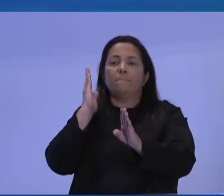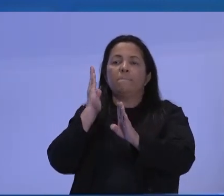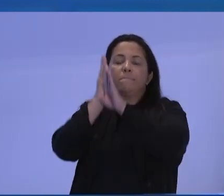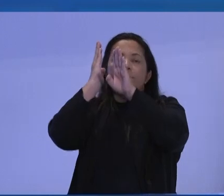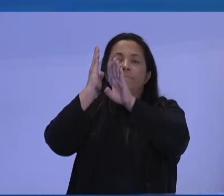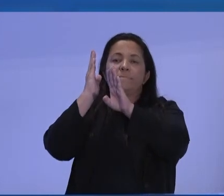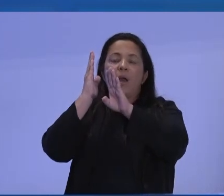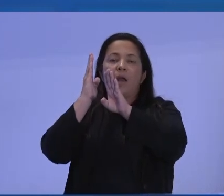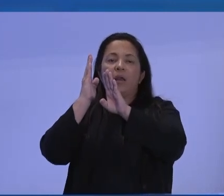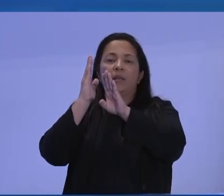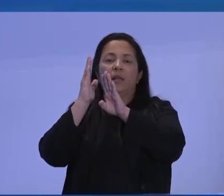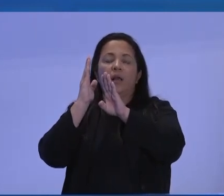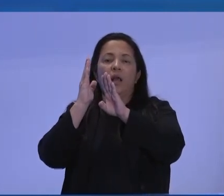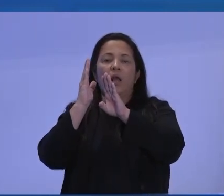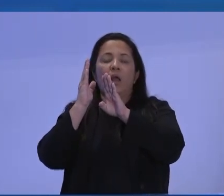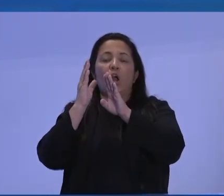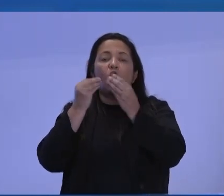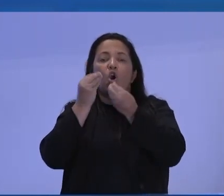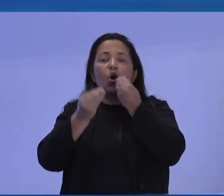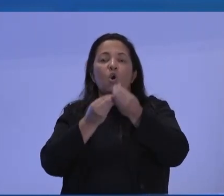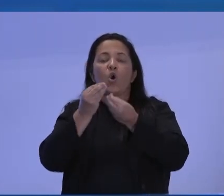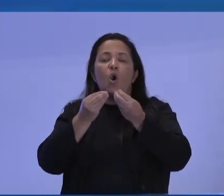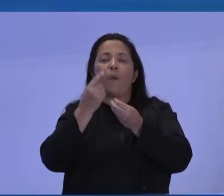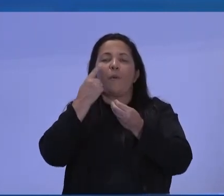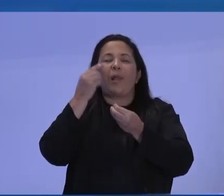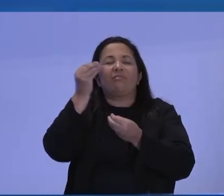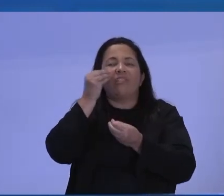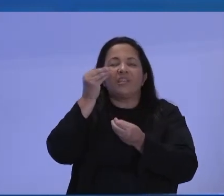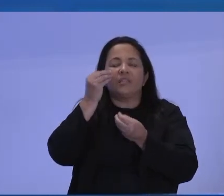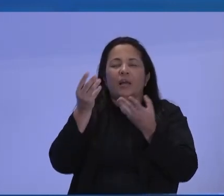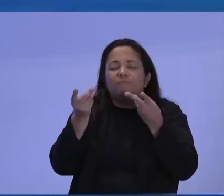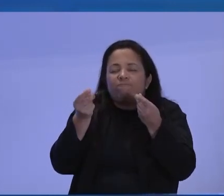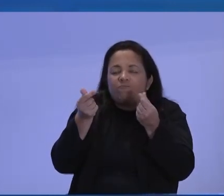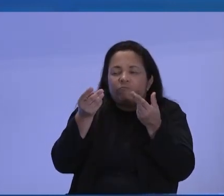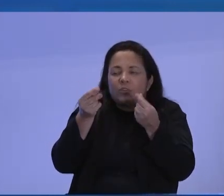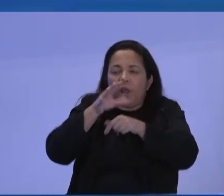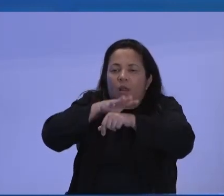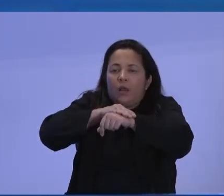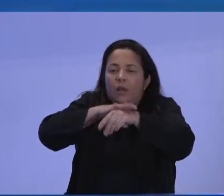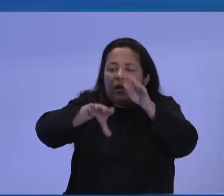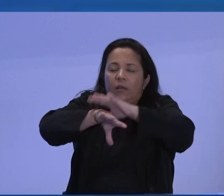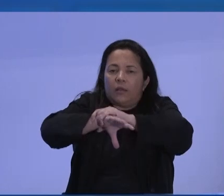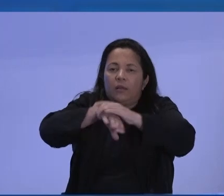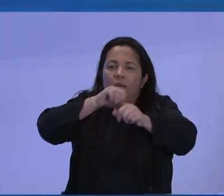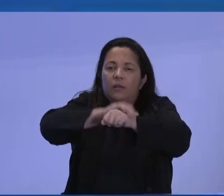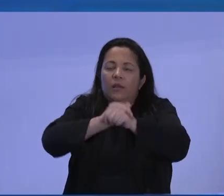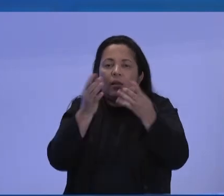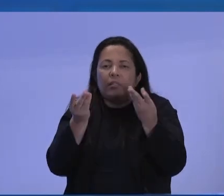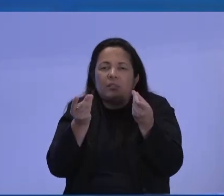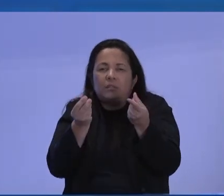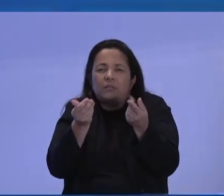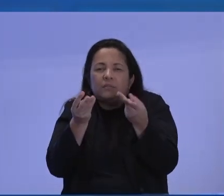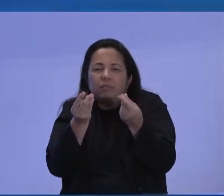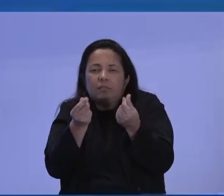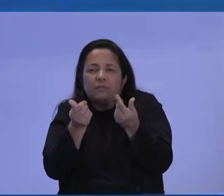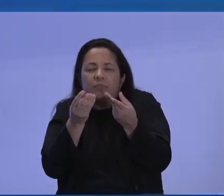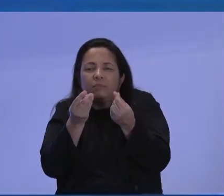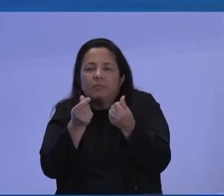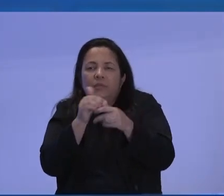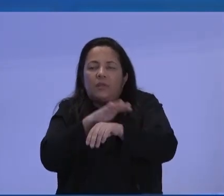alteração da sensibilidade. Como a doutora Nádia bem disse aqui, as alterações da sensibilidade são